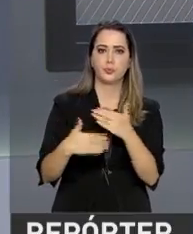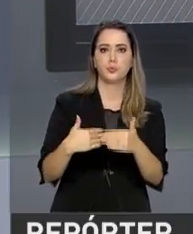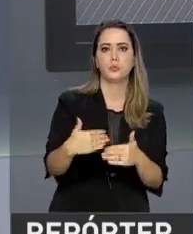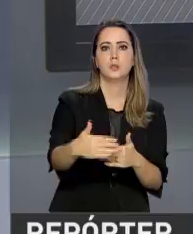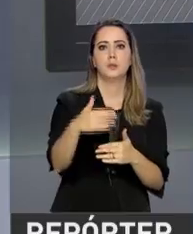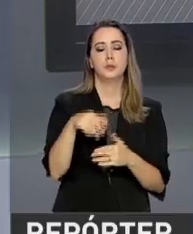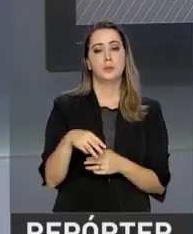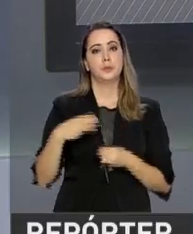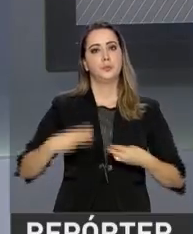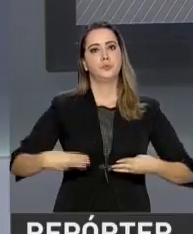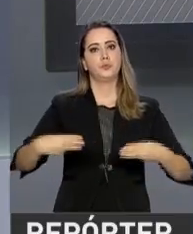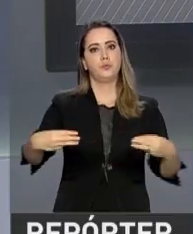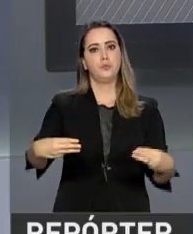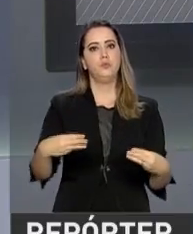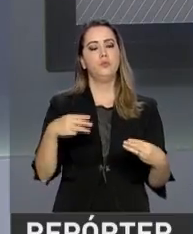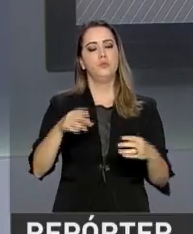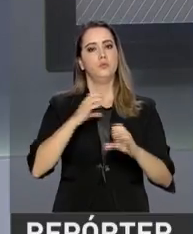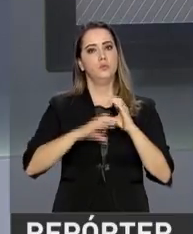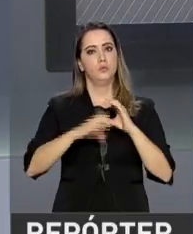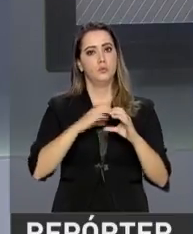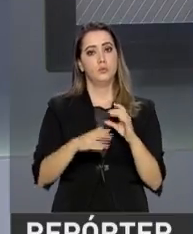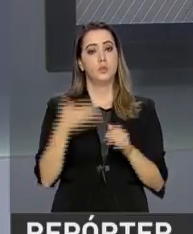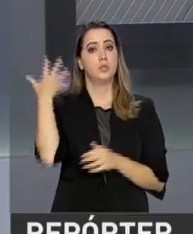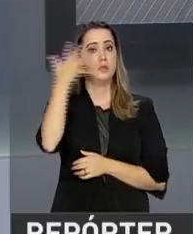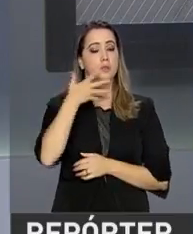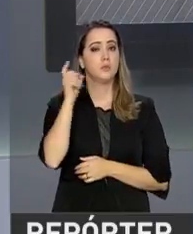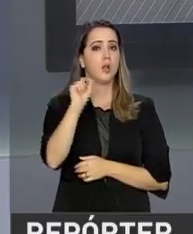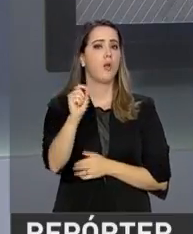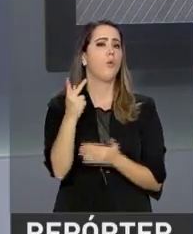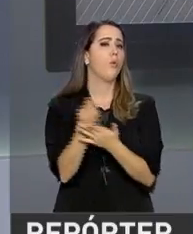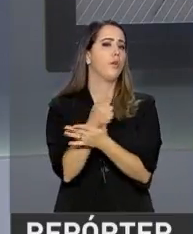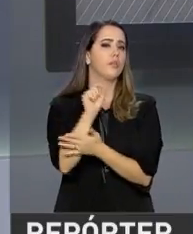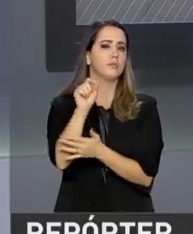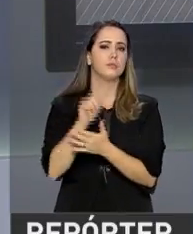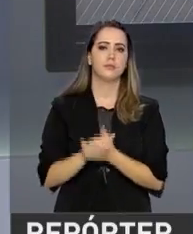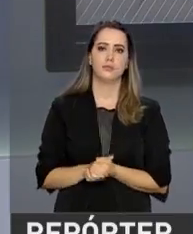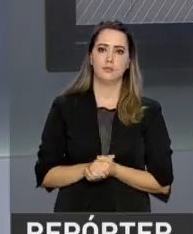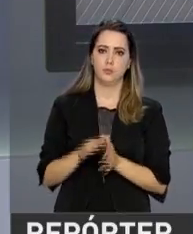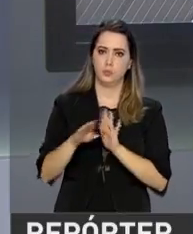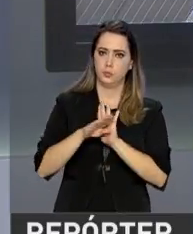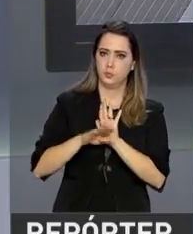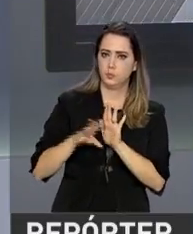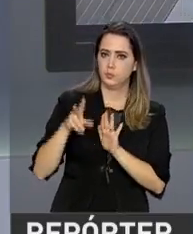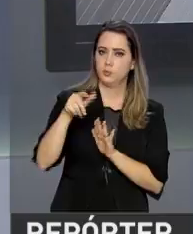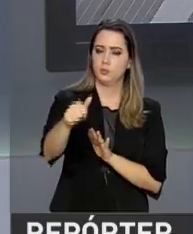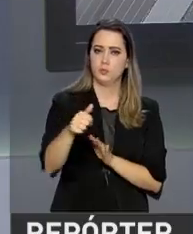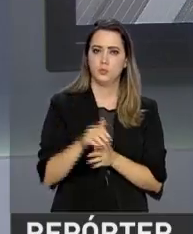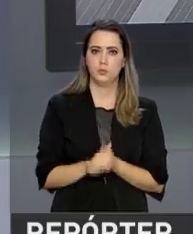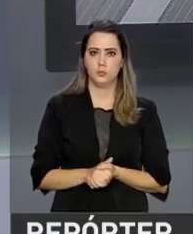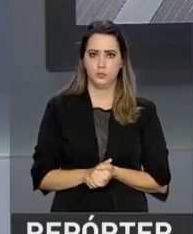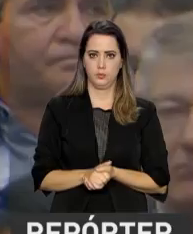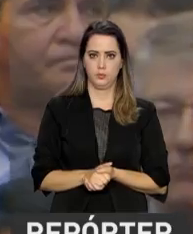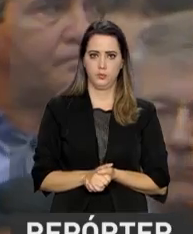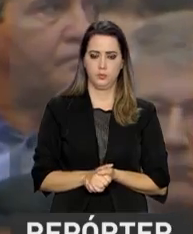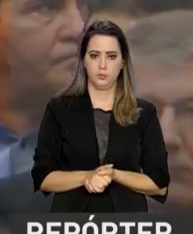Inovações e Comunicações, Gilberto Kassab, explicou como vai funcionar o programa Internet para Todos.